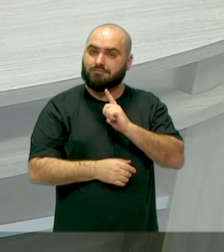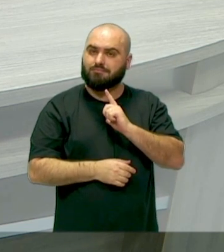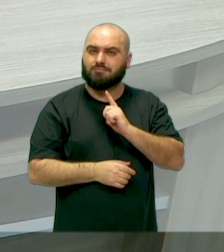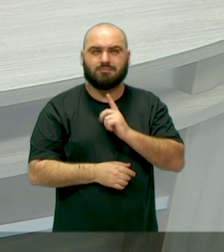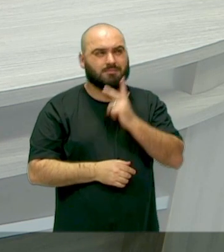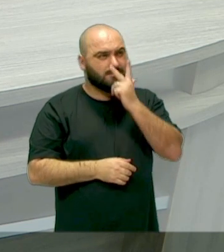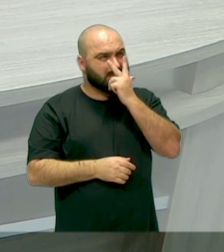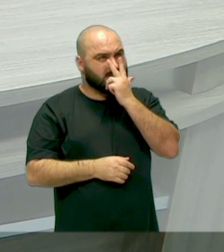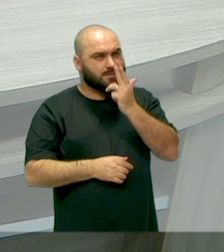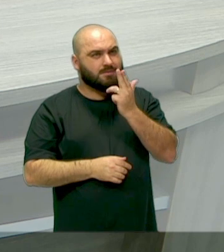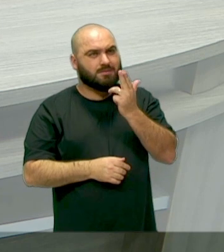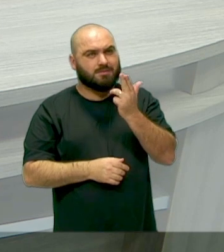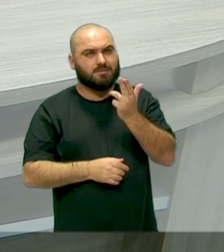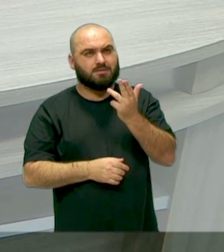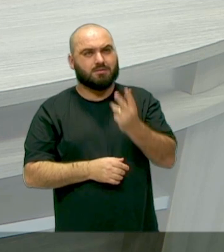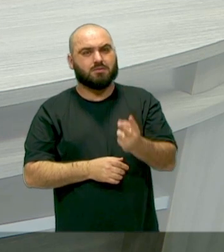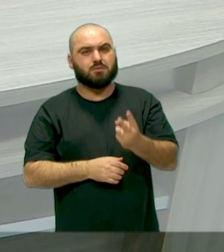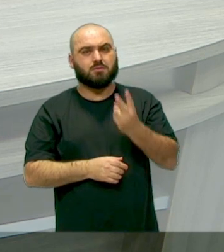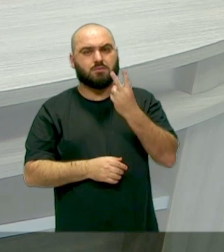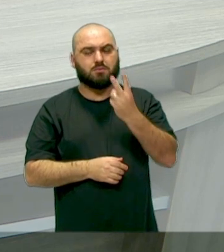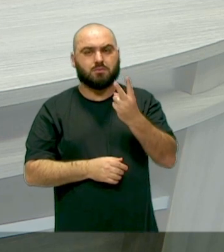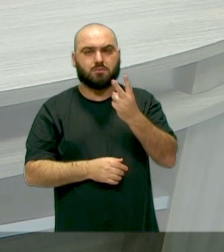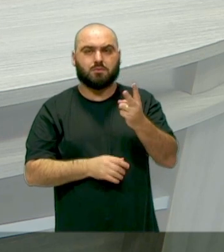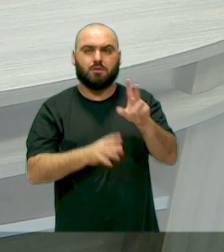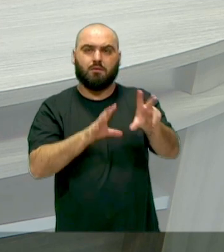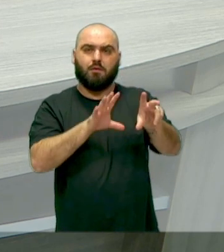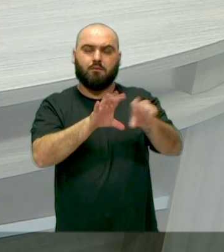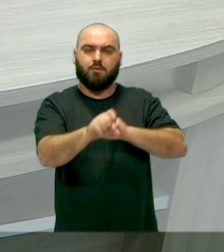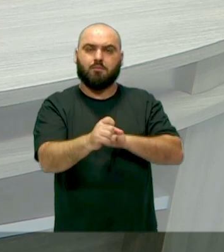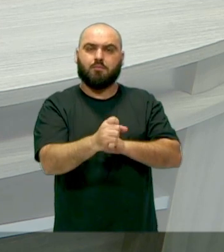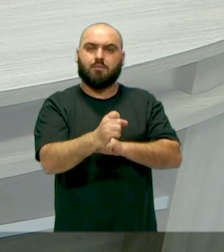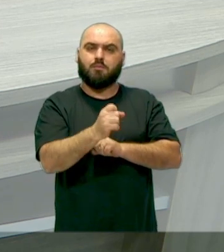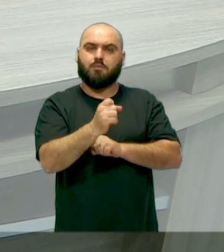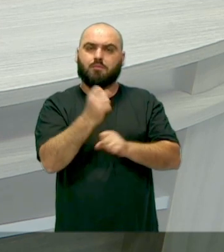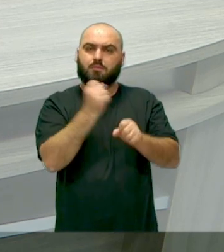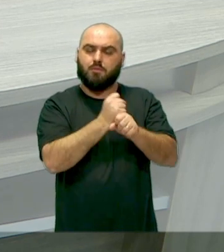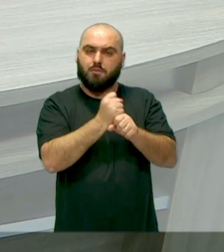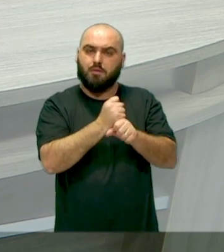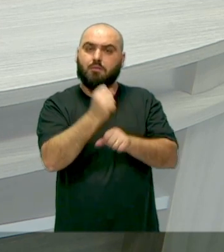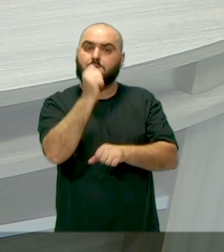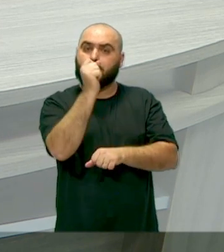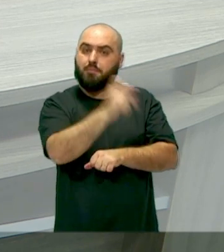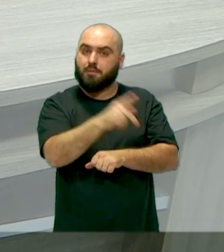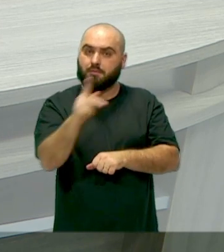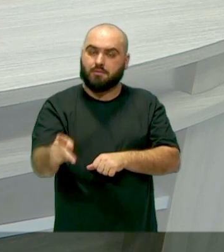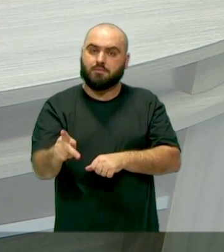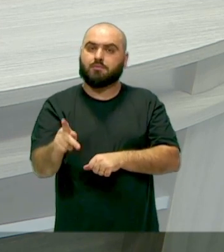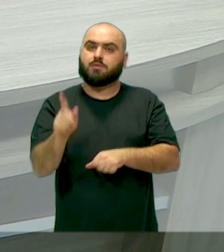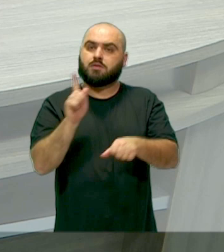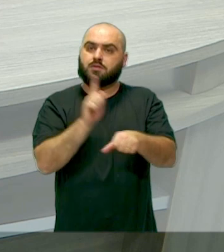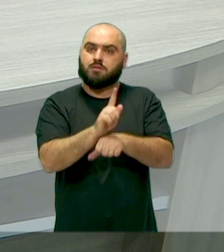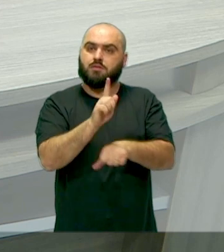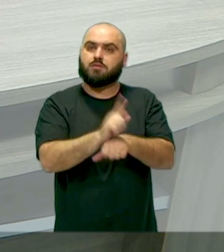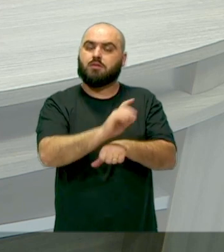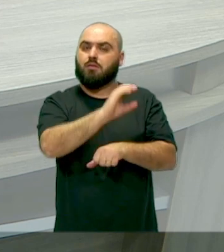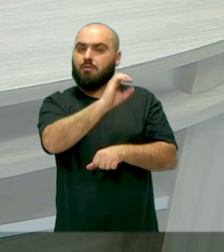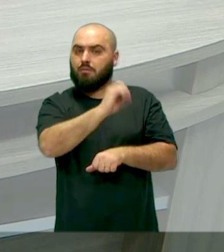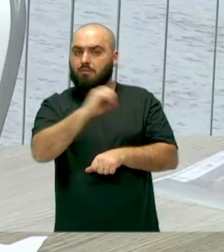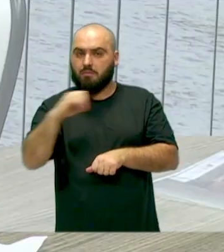são no mínimo 2 formações por ano para professores, gestores,